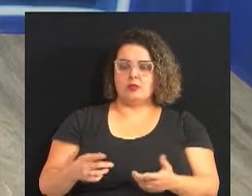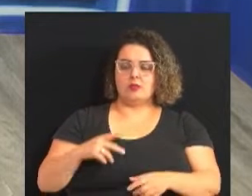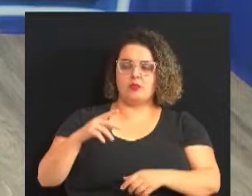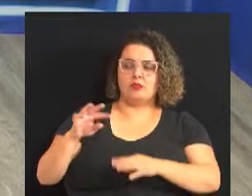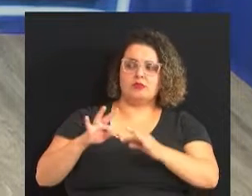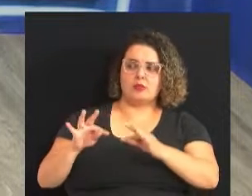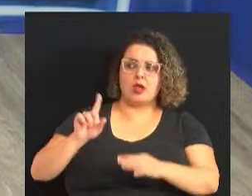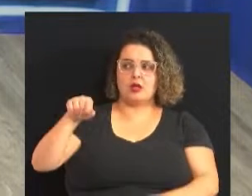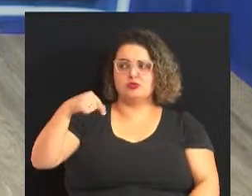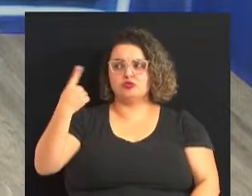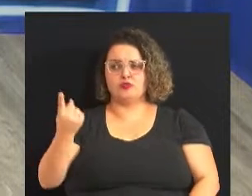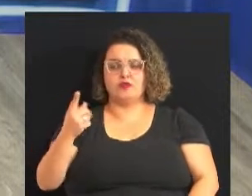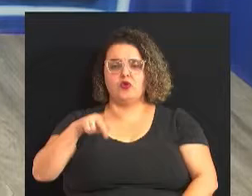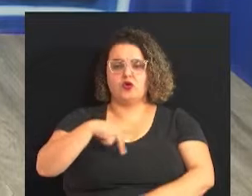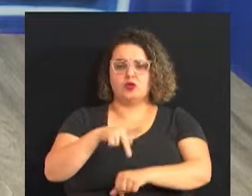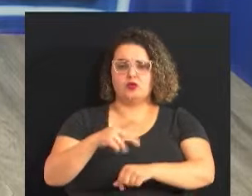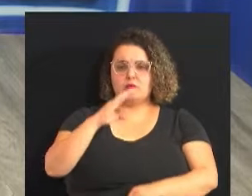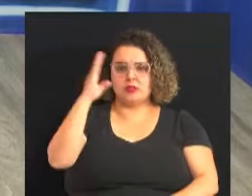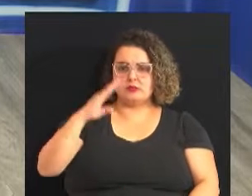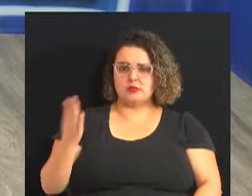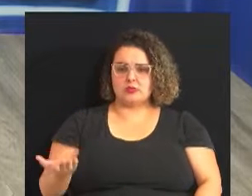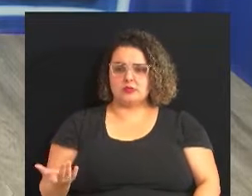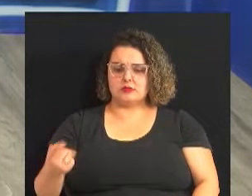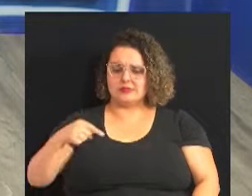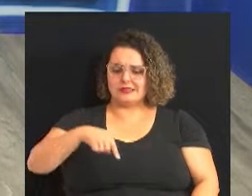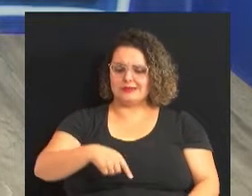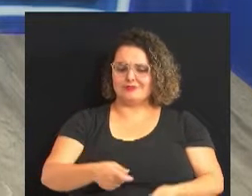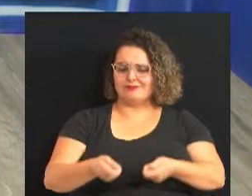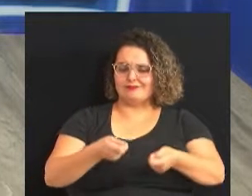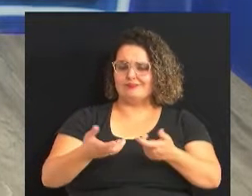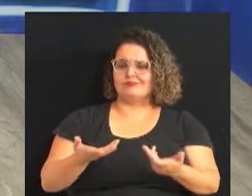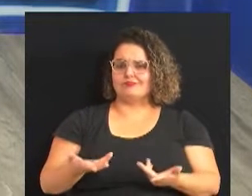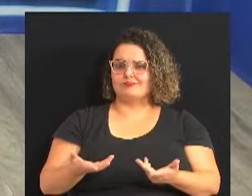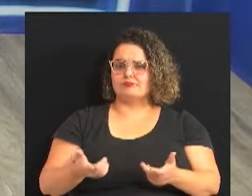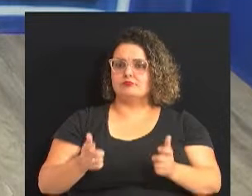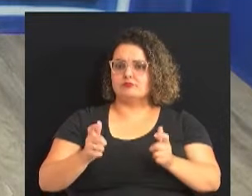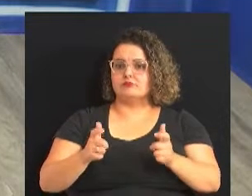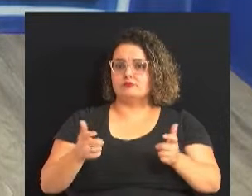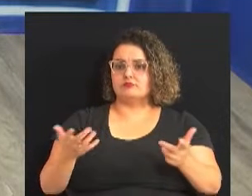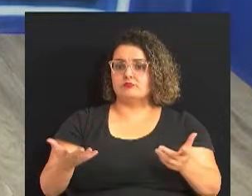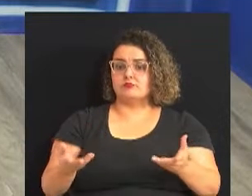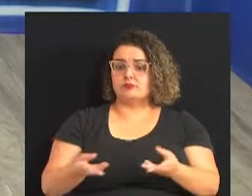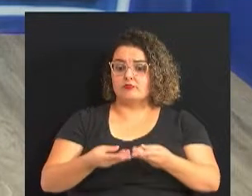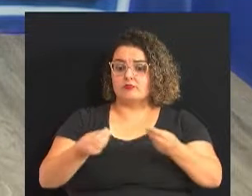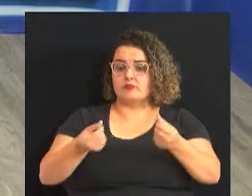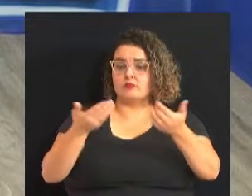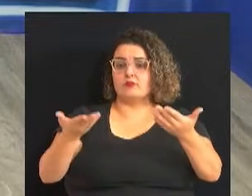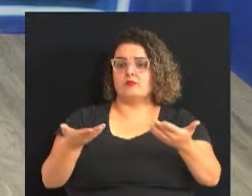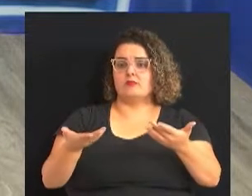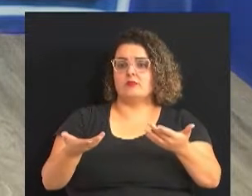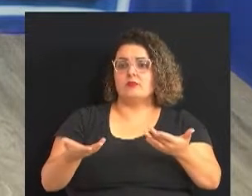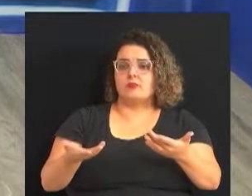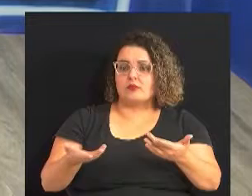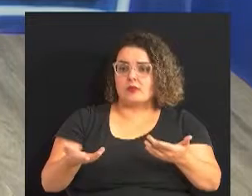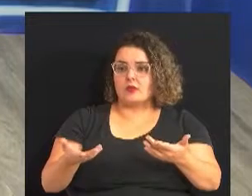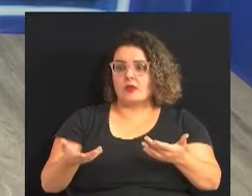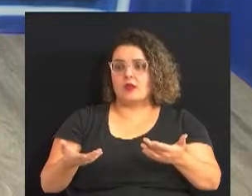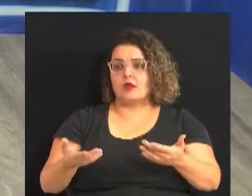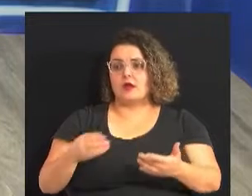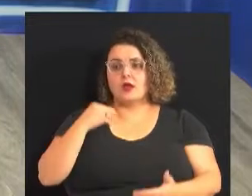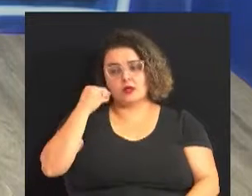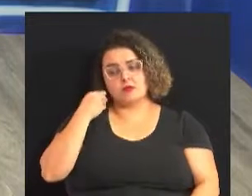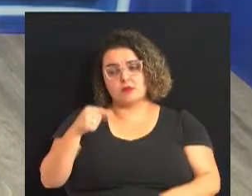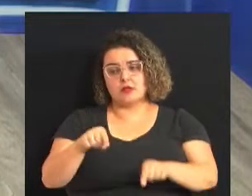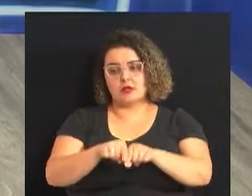a modalidade e com crescimento e enriquecendo e trazendo a sua bagagem também, né?